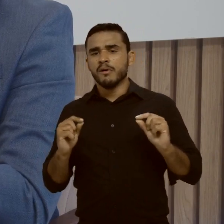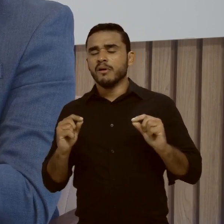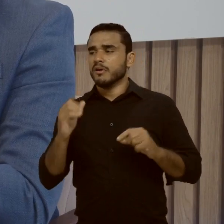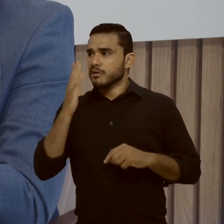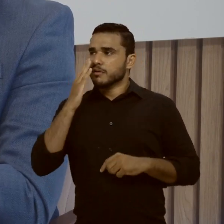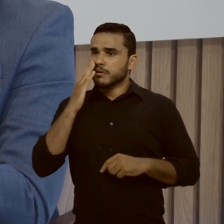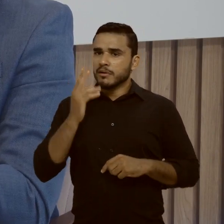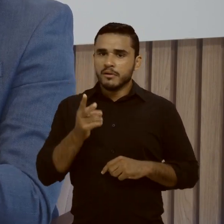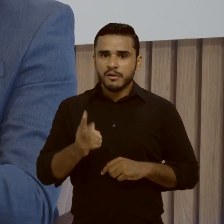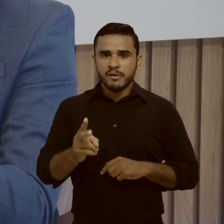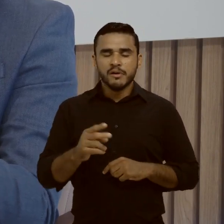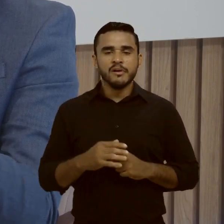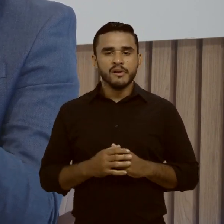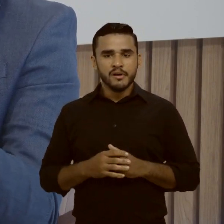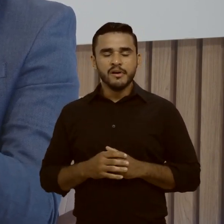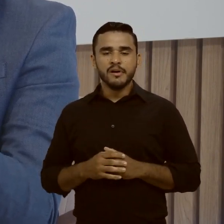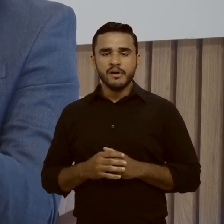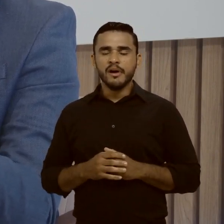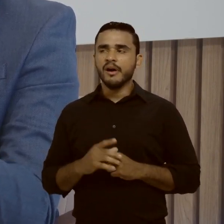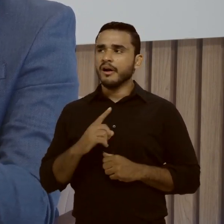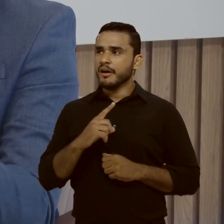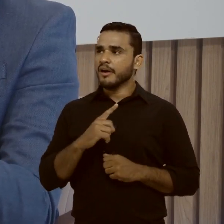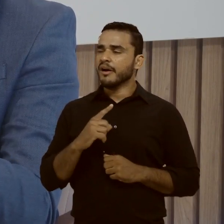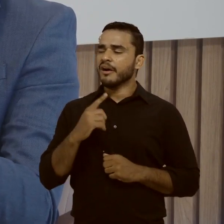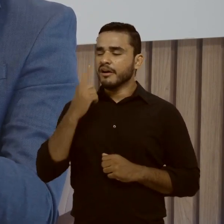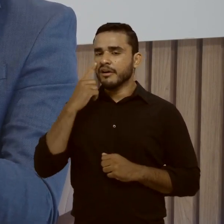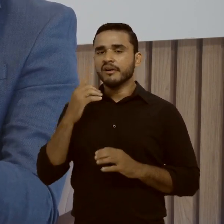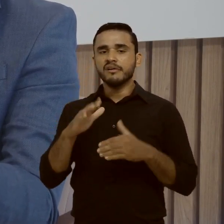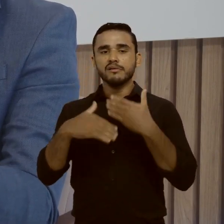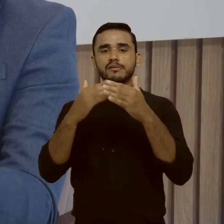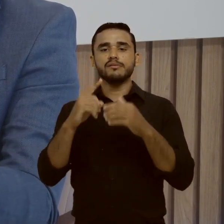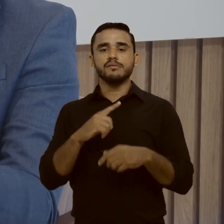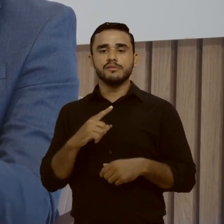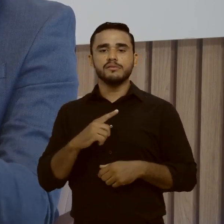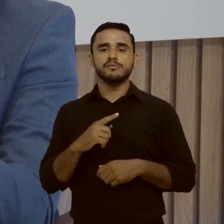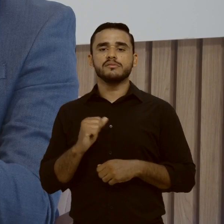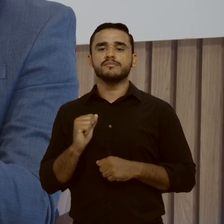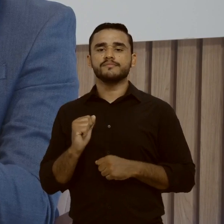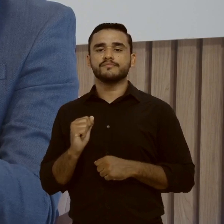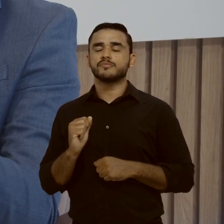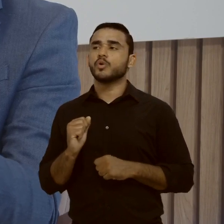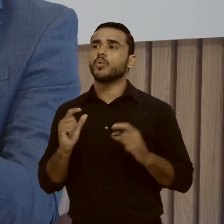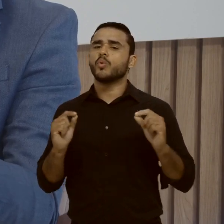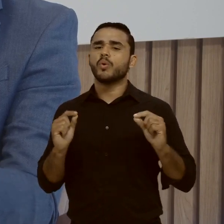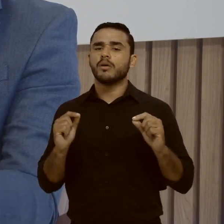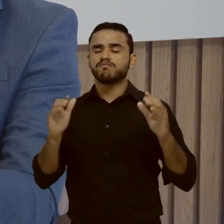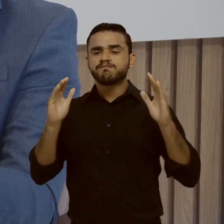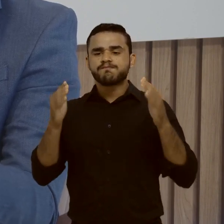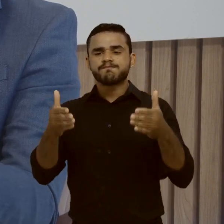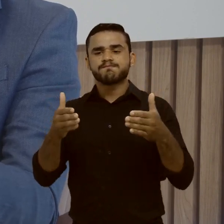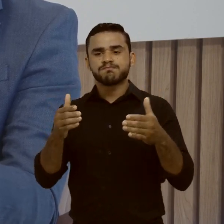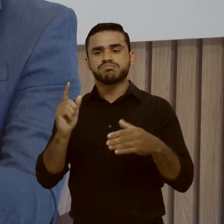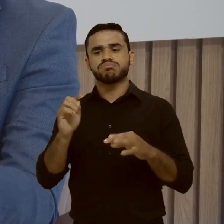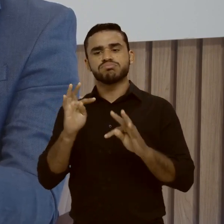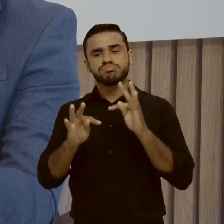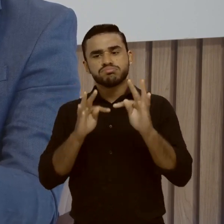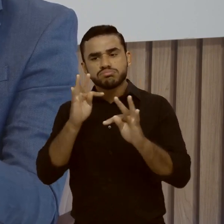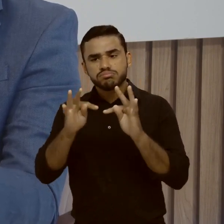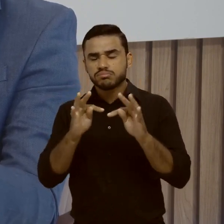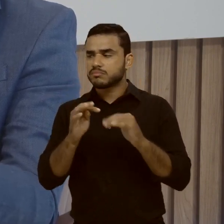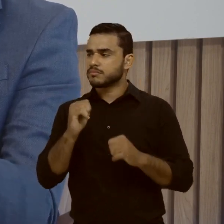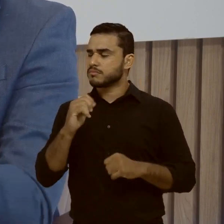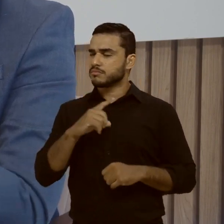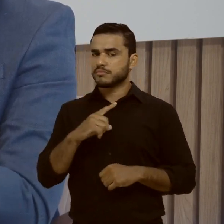segue-se a cirurgia. Nos casos avançados, a gente também pode usar recursos, mas ele é mais voltado para o tratamento sistêmico,